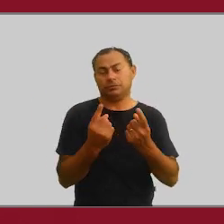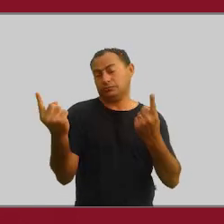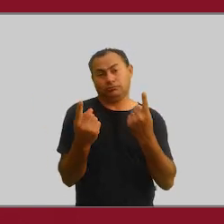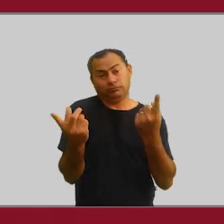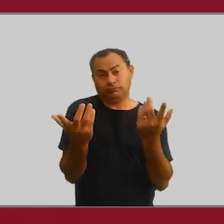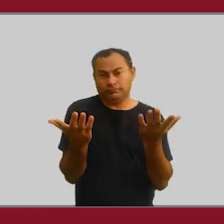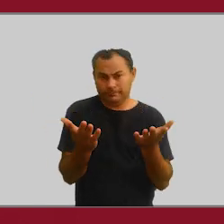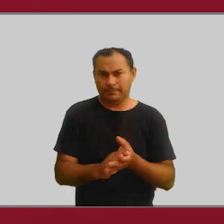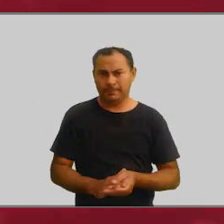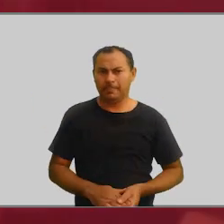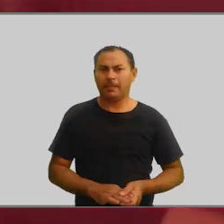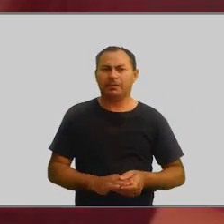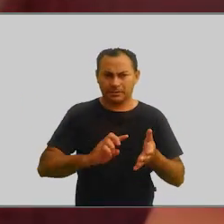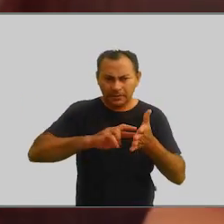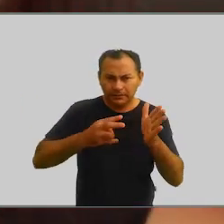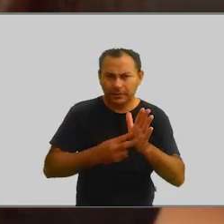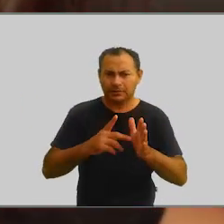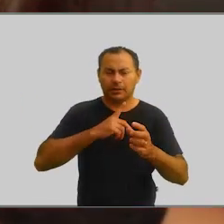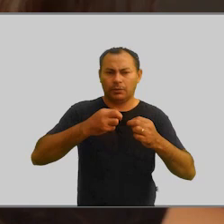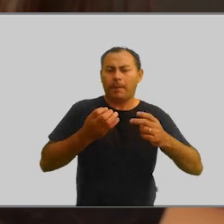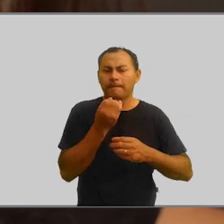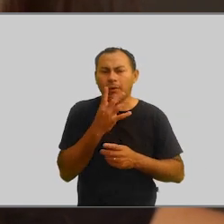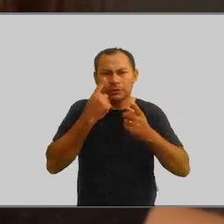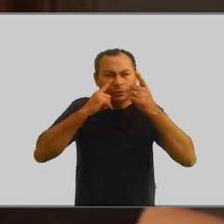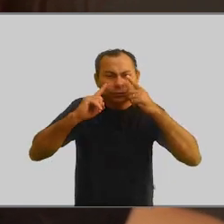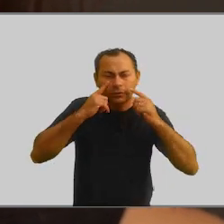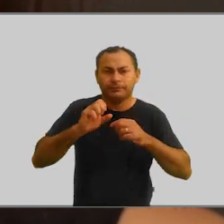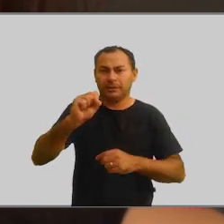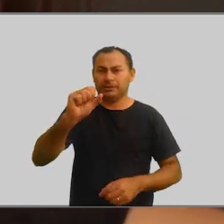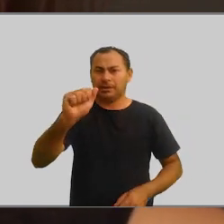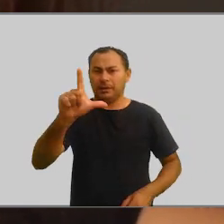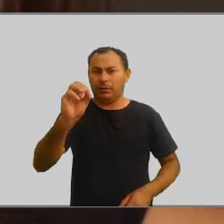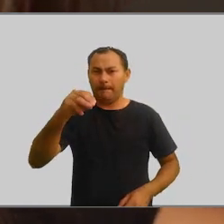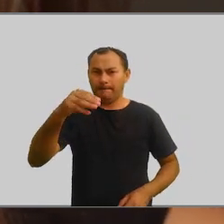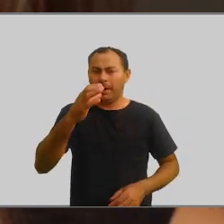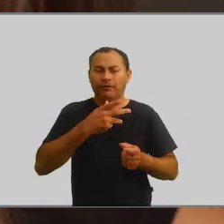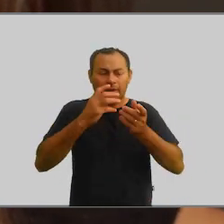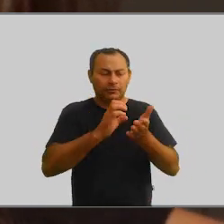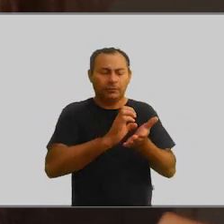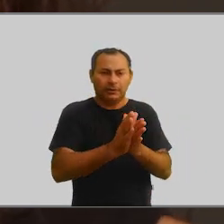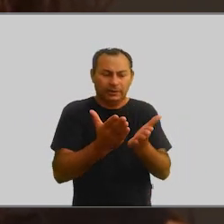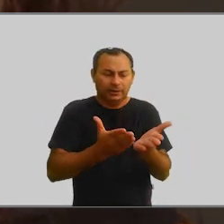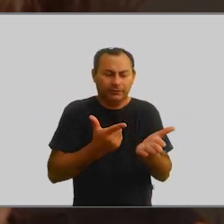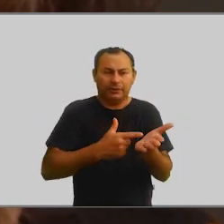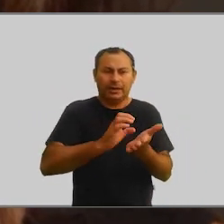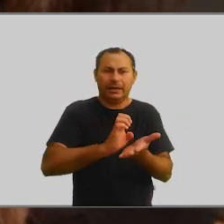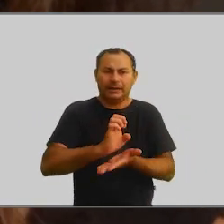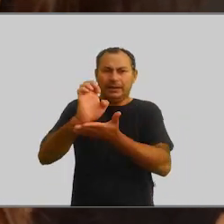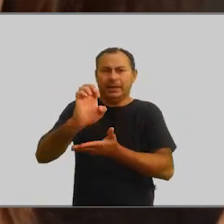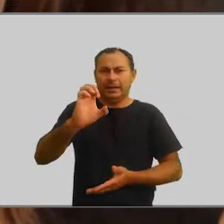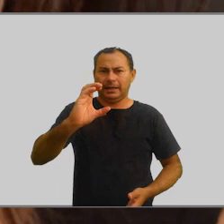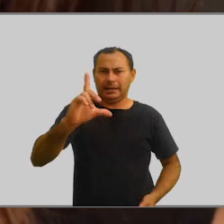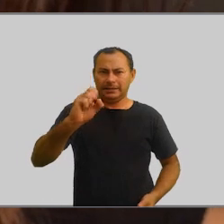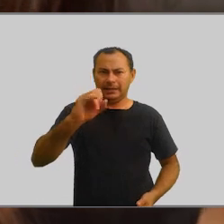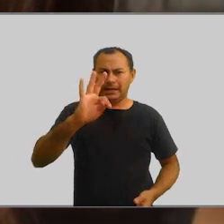um quanto o outro. Quer dizer que existe algo de bom no choro. Salomão afirma em Eclesiastes, capítulo 7, que quando